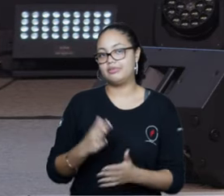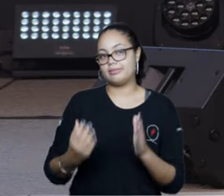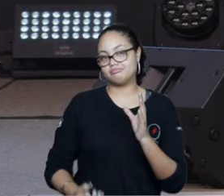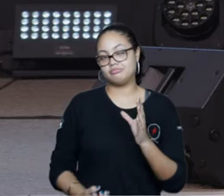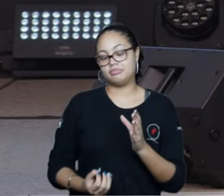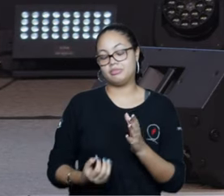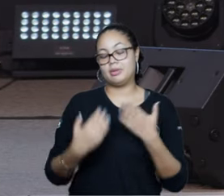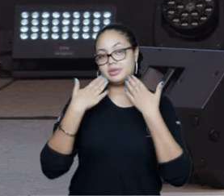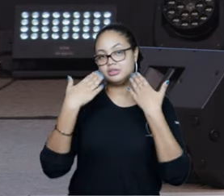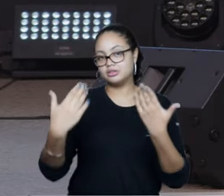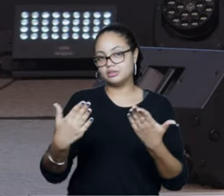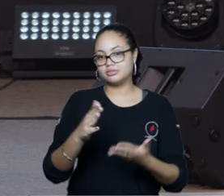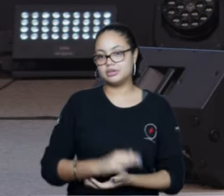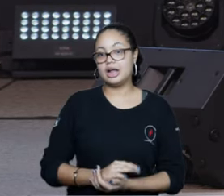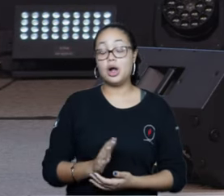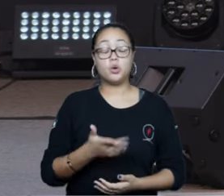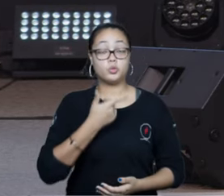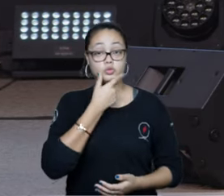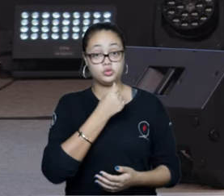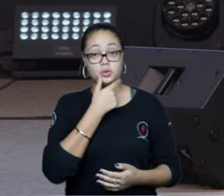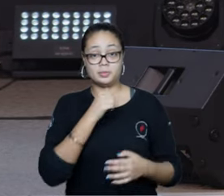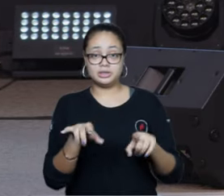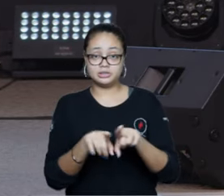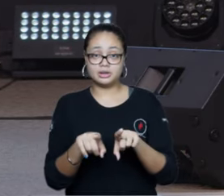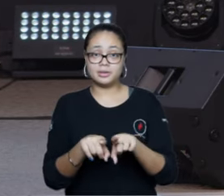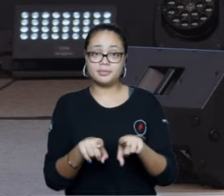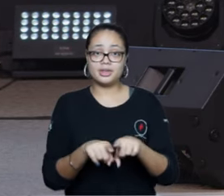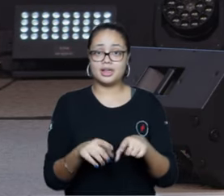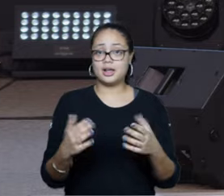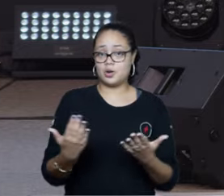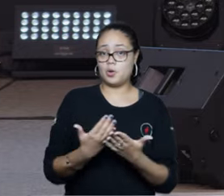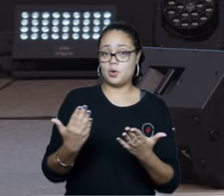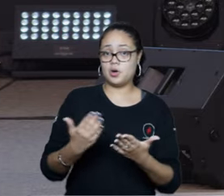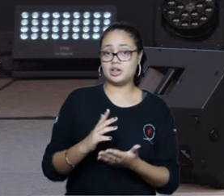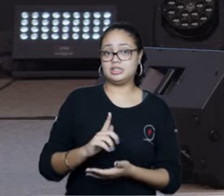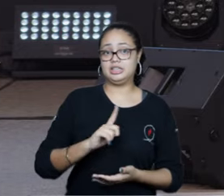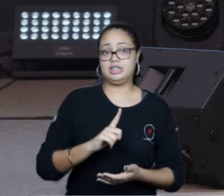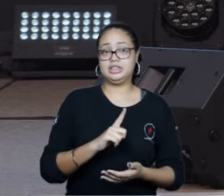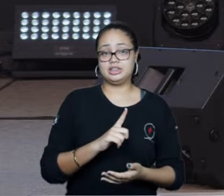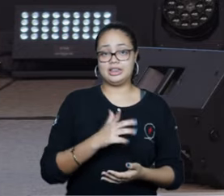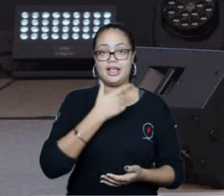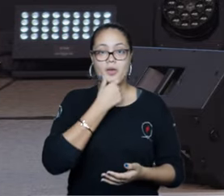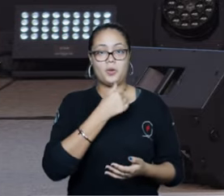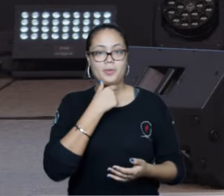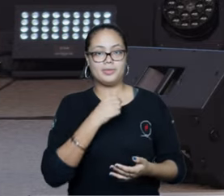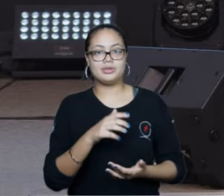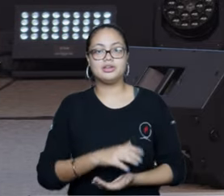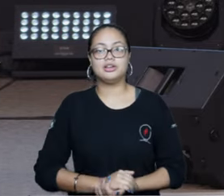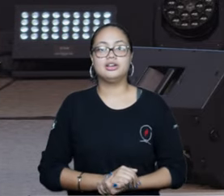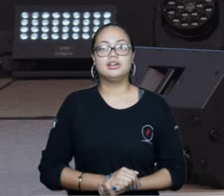e até os homens também que hoje né hoje também tem homem que bota peito